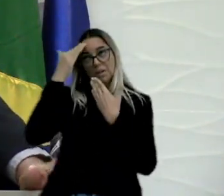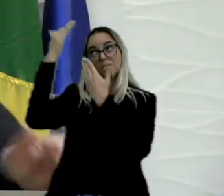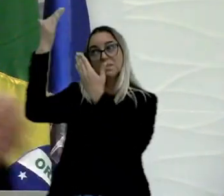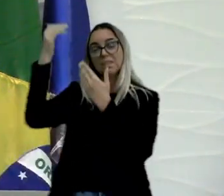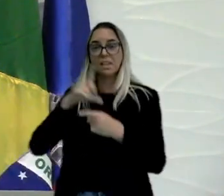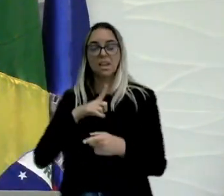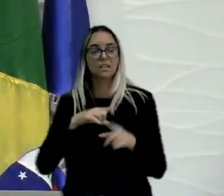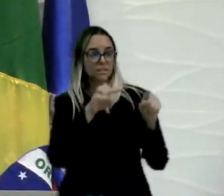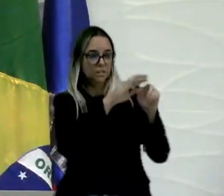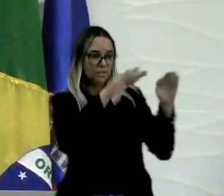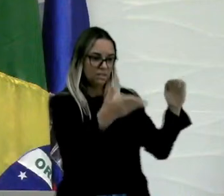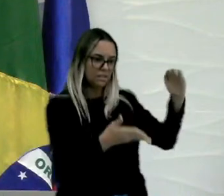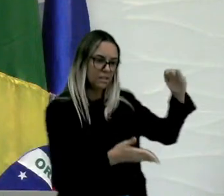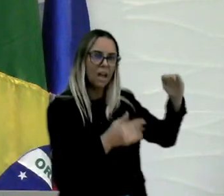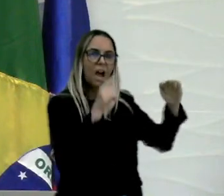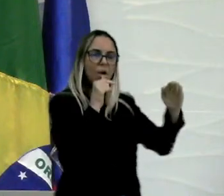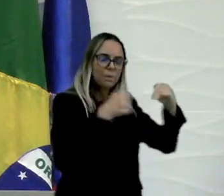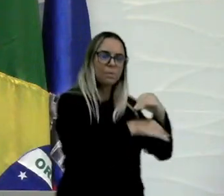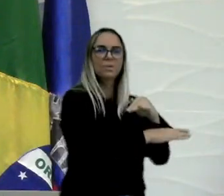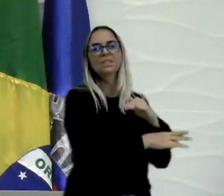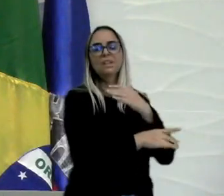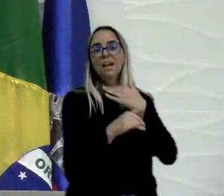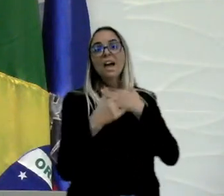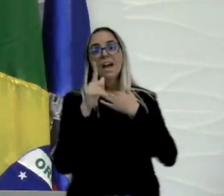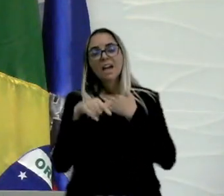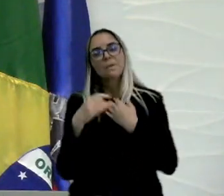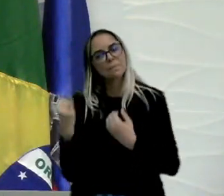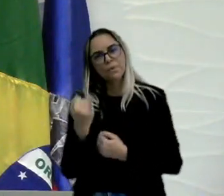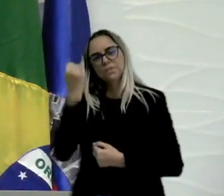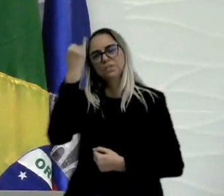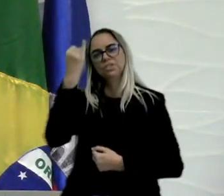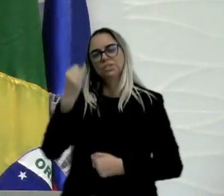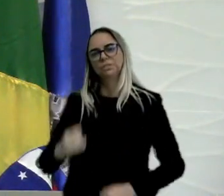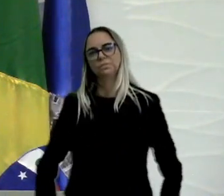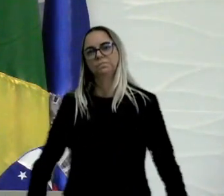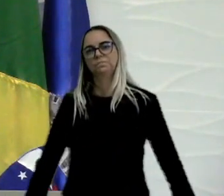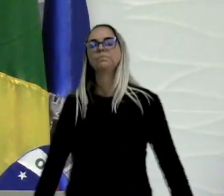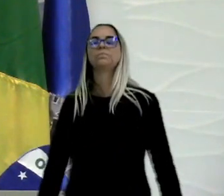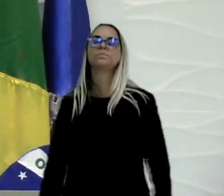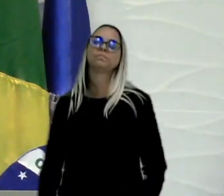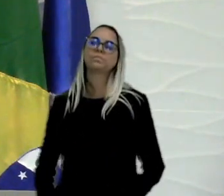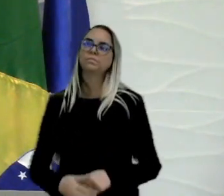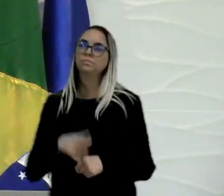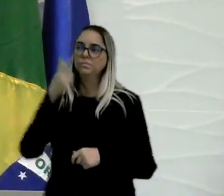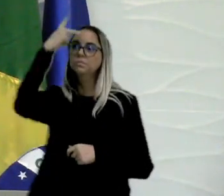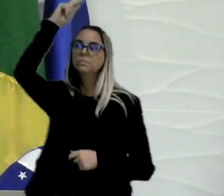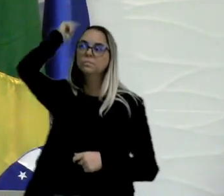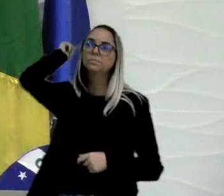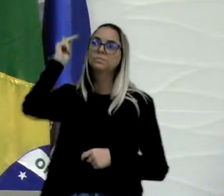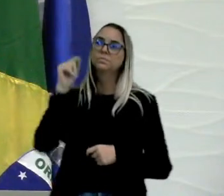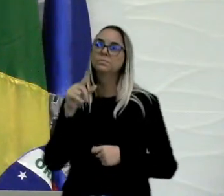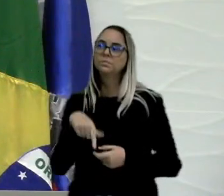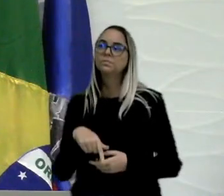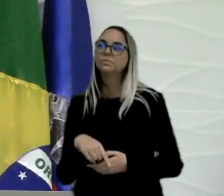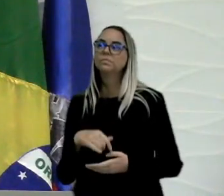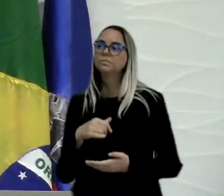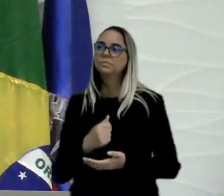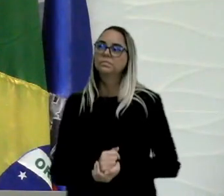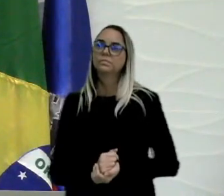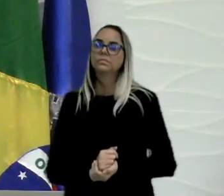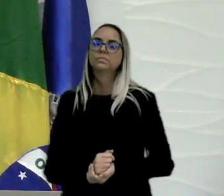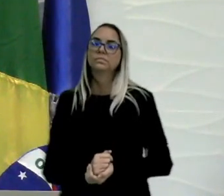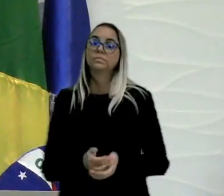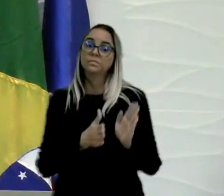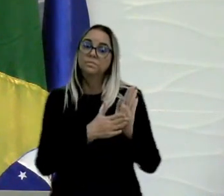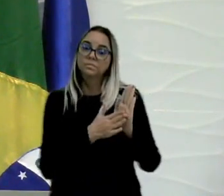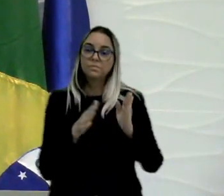cisterna eu achava muito interessante isso aí muito importante isso aí eh para chequim grande requerimento Espero que